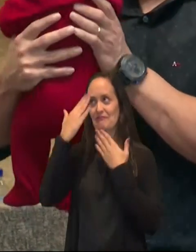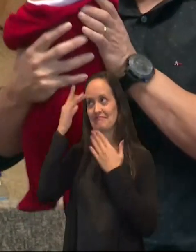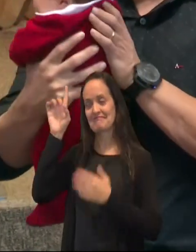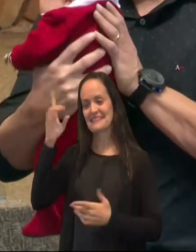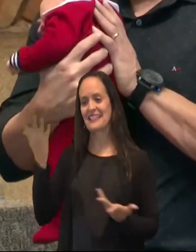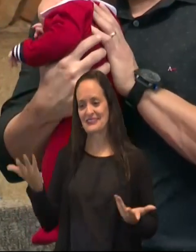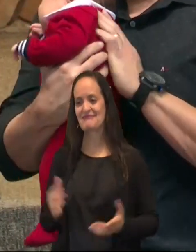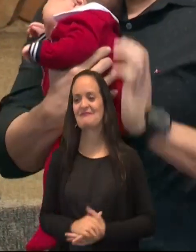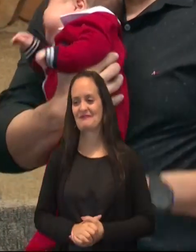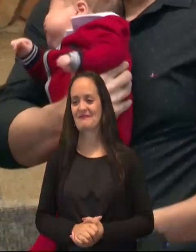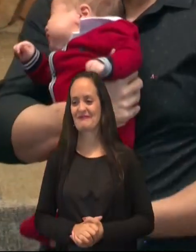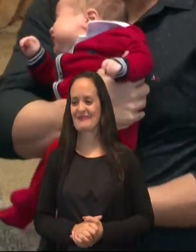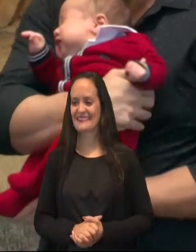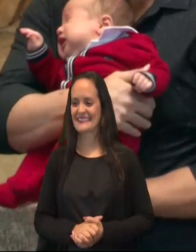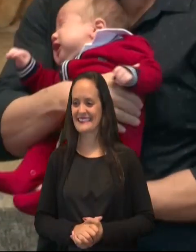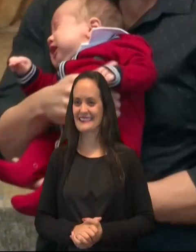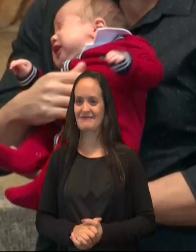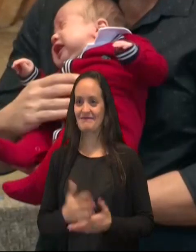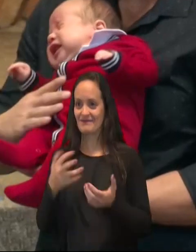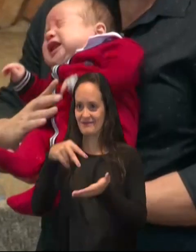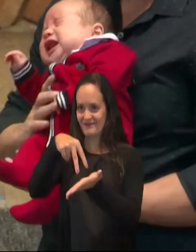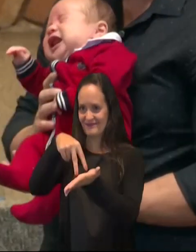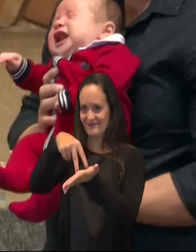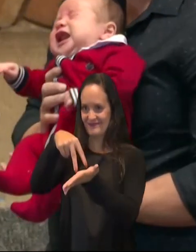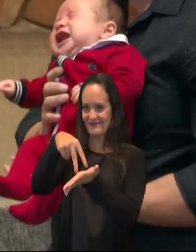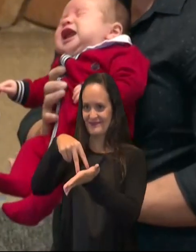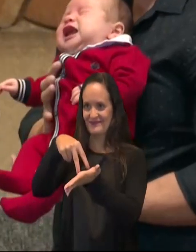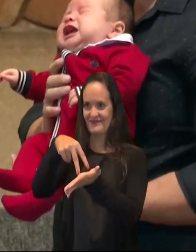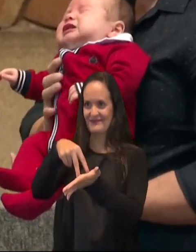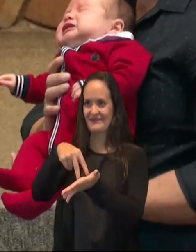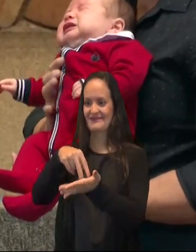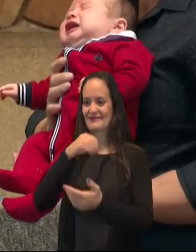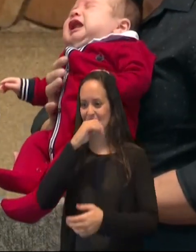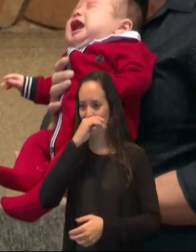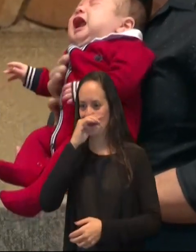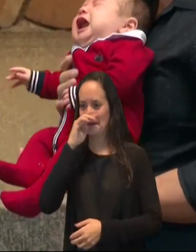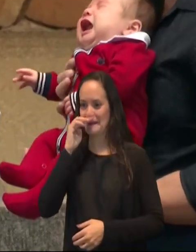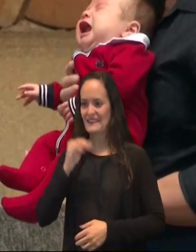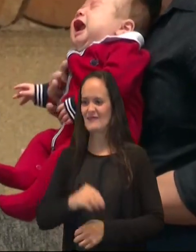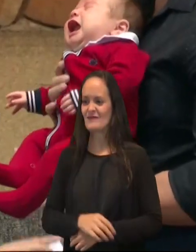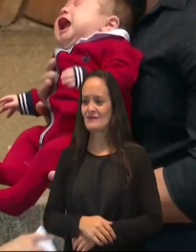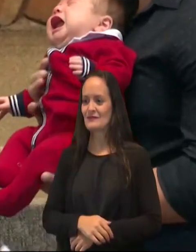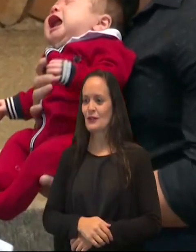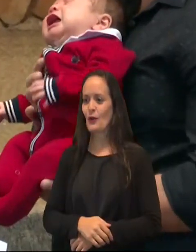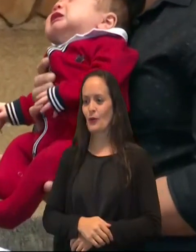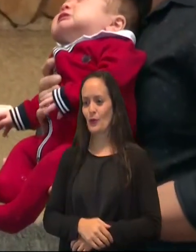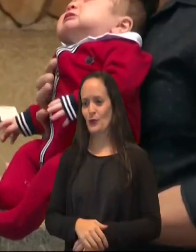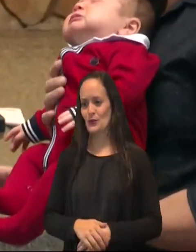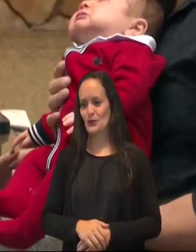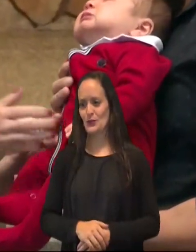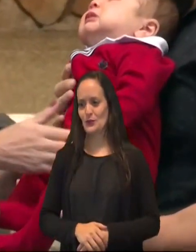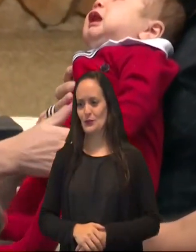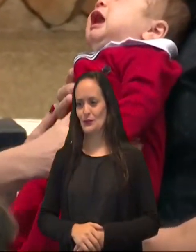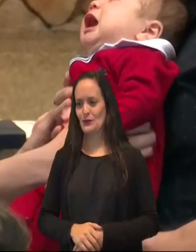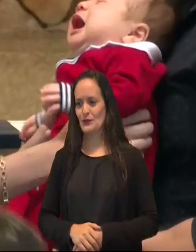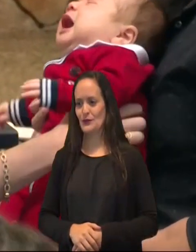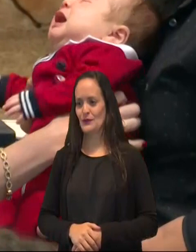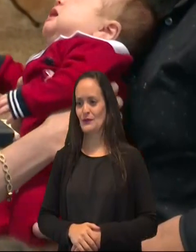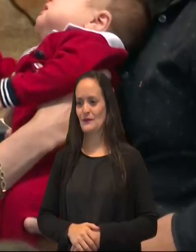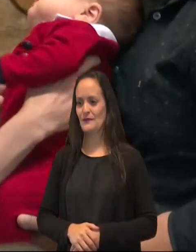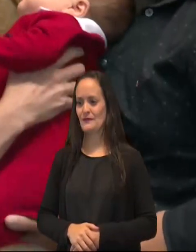Vamos ficar em pé. Eu acho que eu não sei se eu tento segurar. Posso orar com ele chorando?